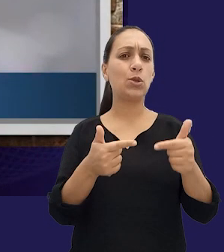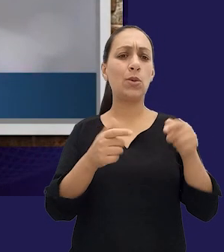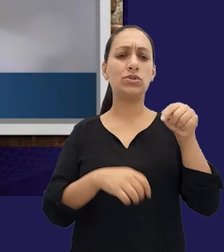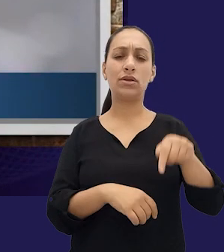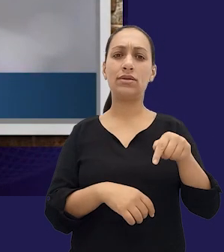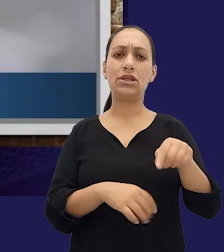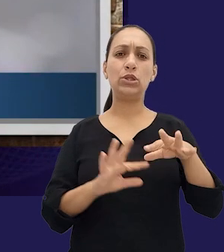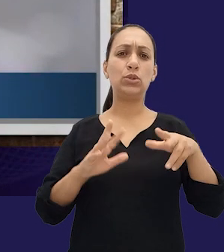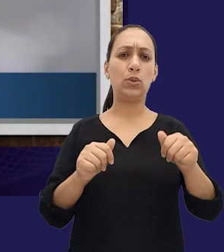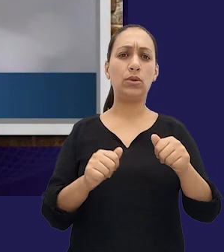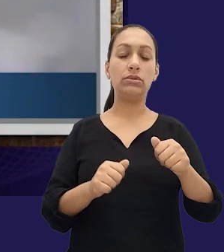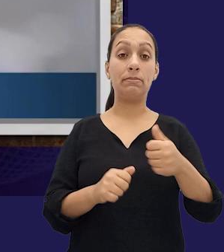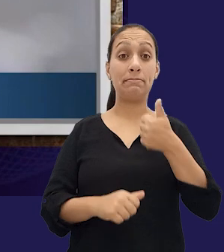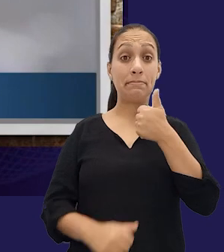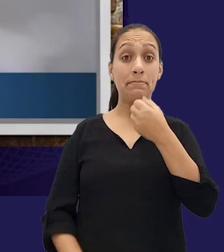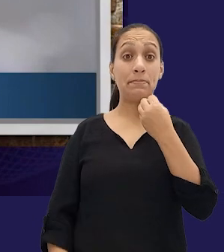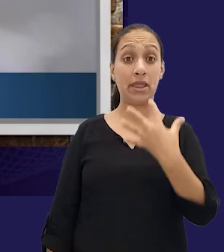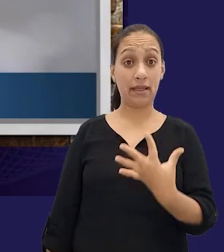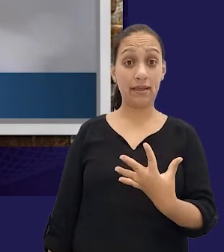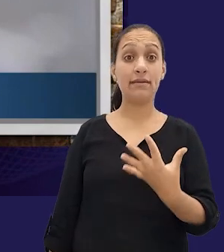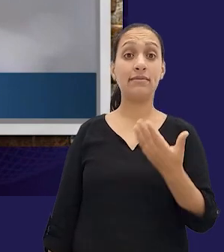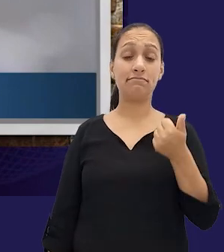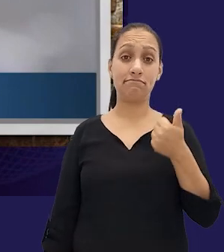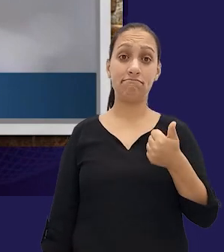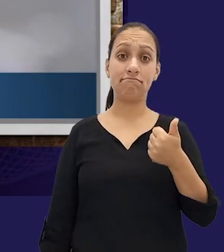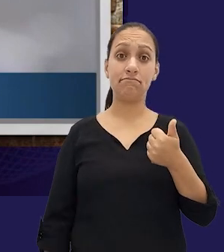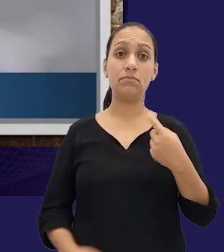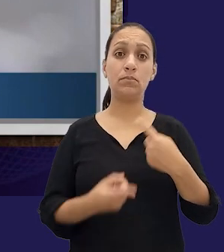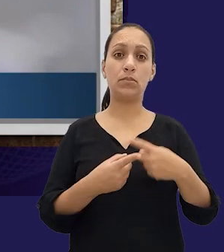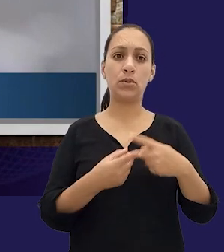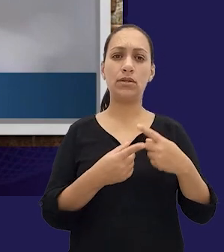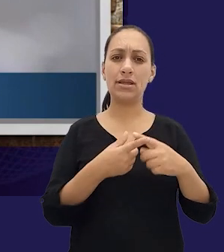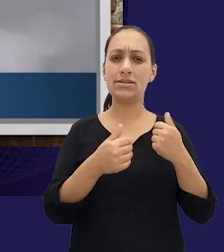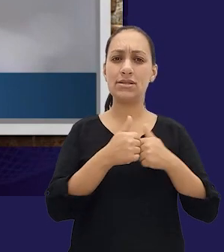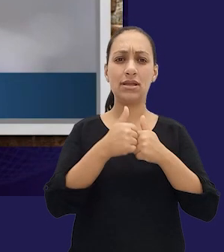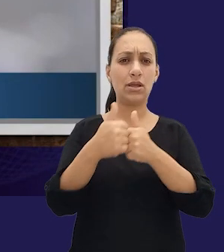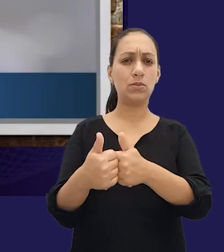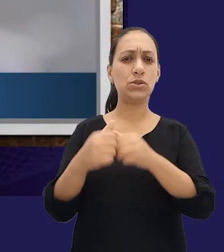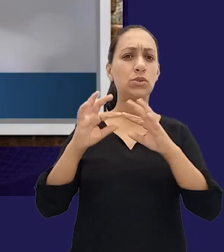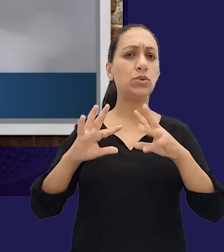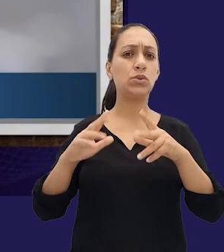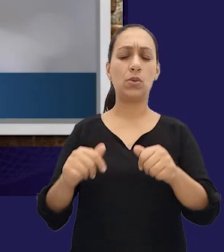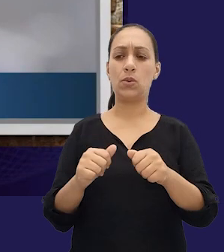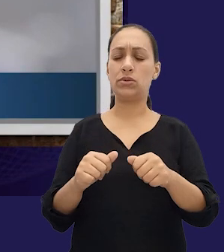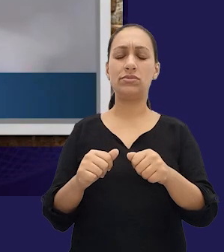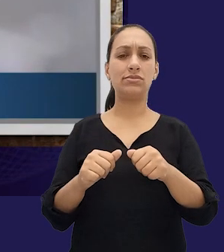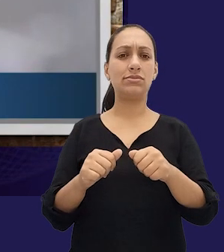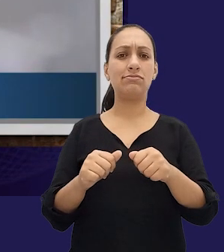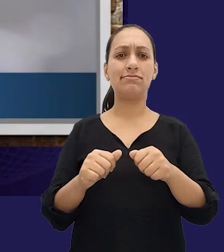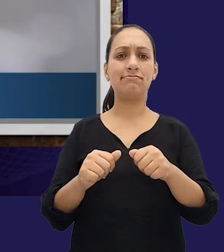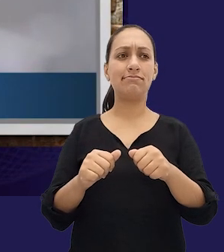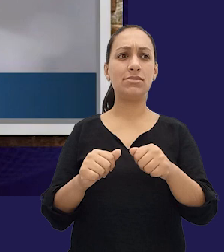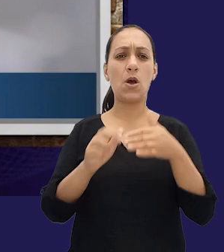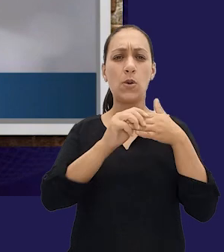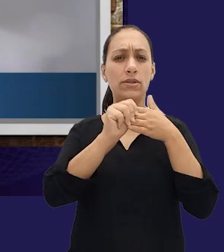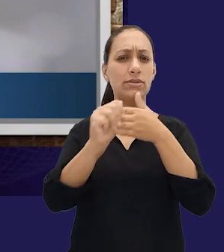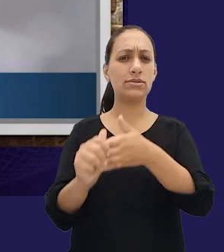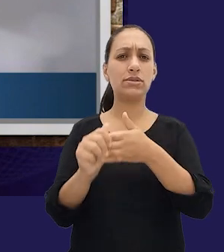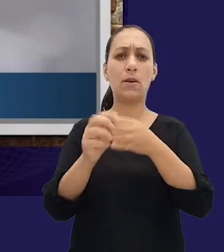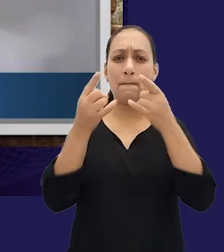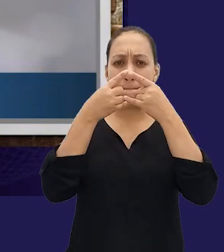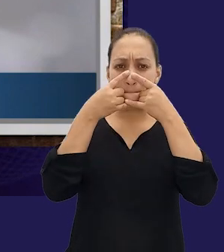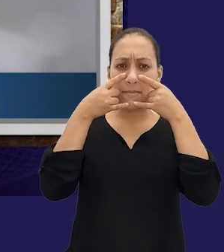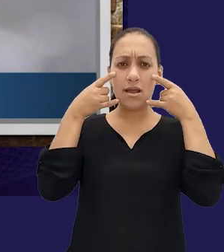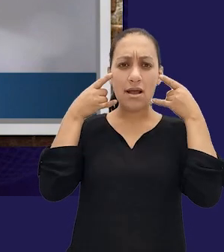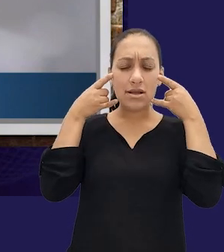está todo mundo de boa, né? Porque nós realmente seguimos todas as recomendações de uso de